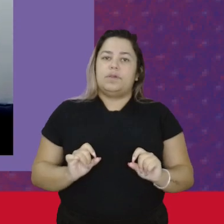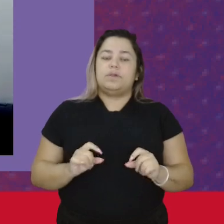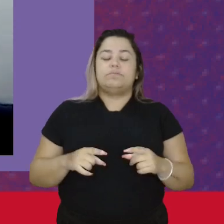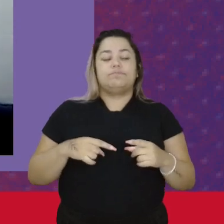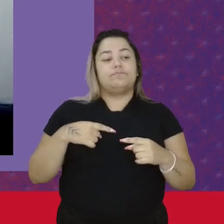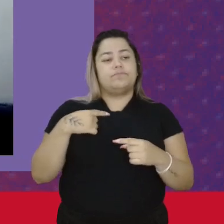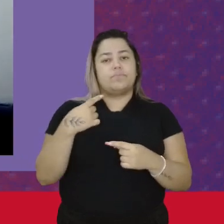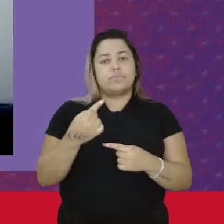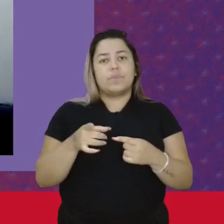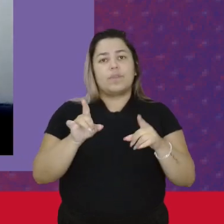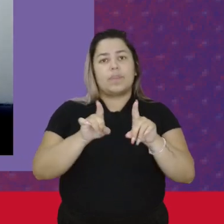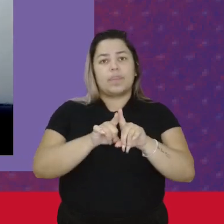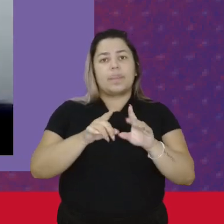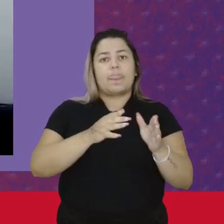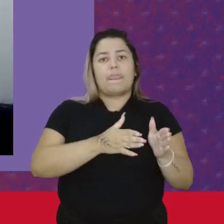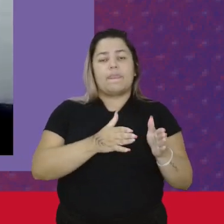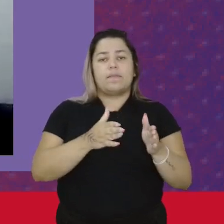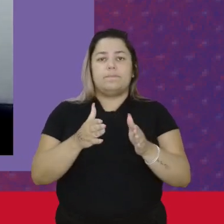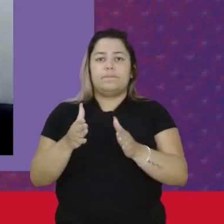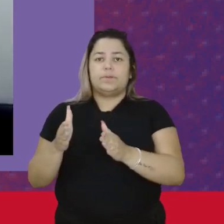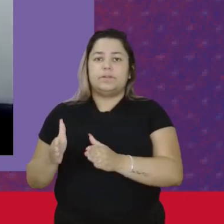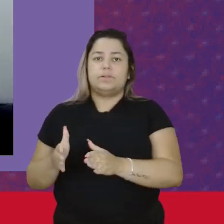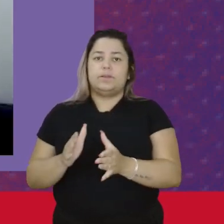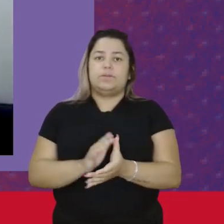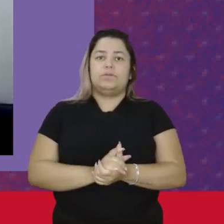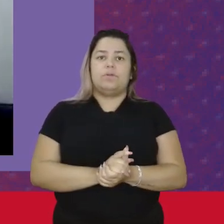depois, com o processo de